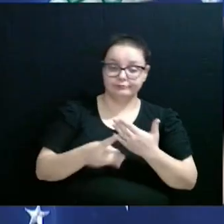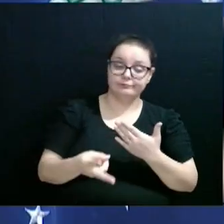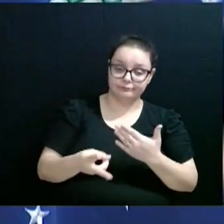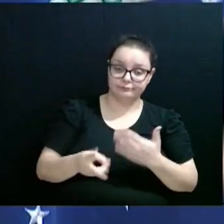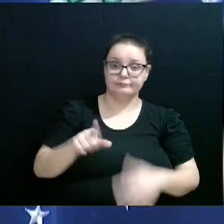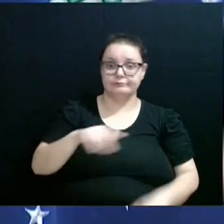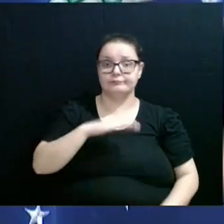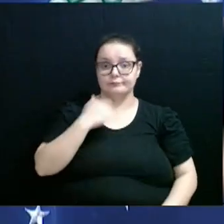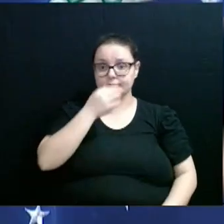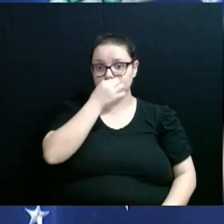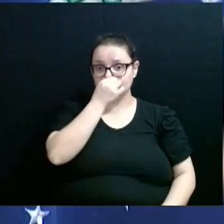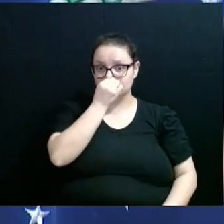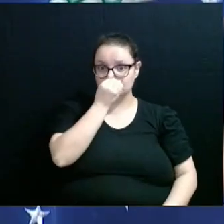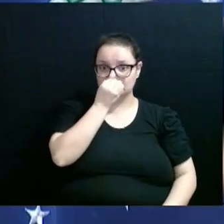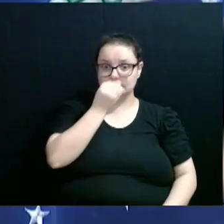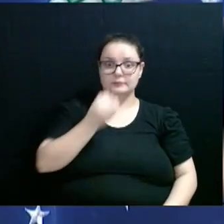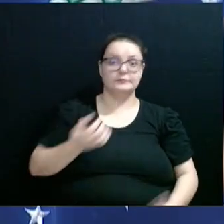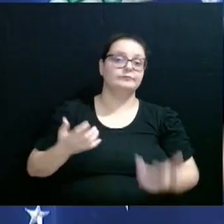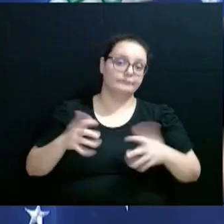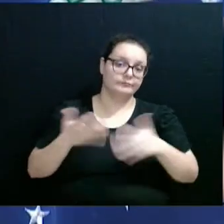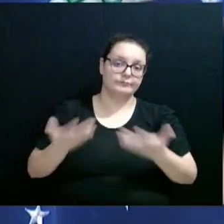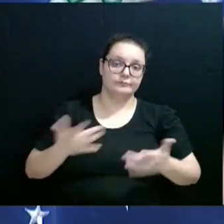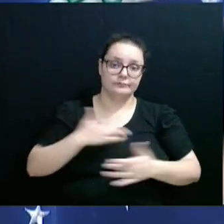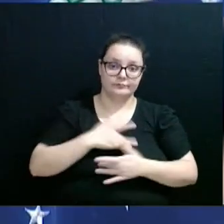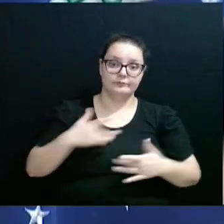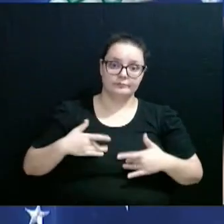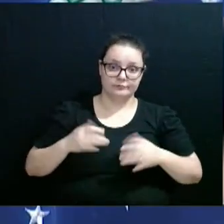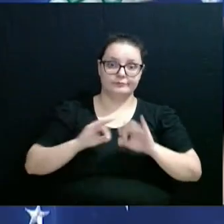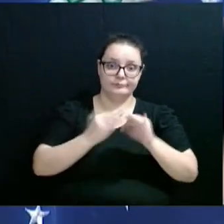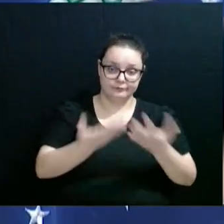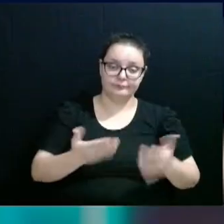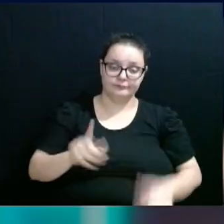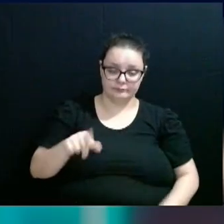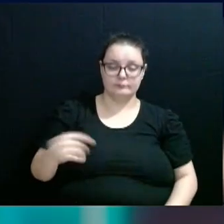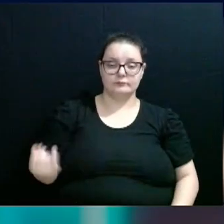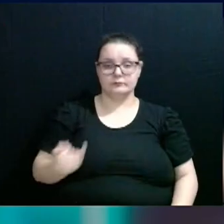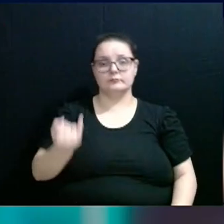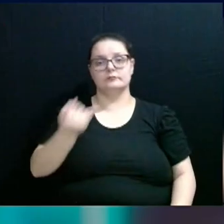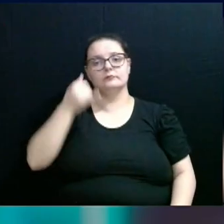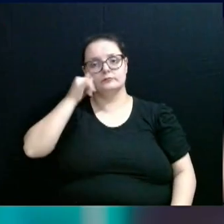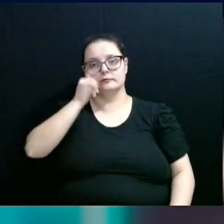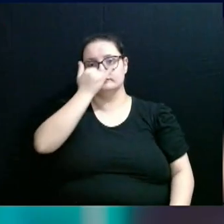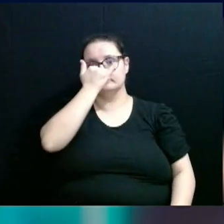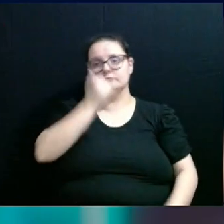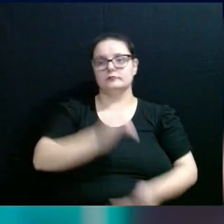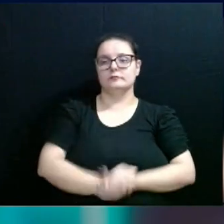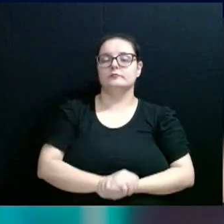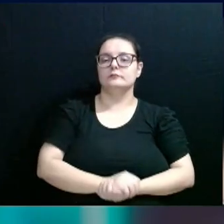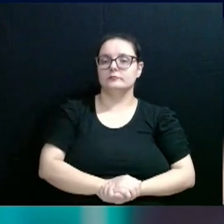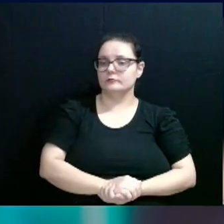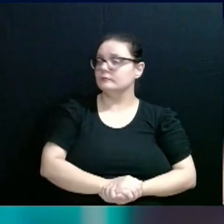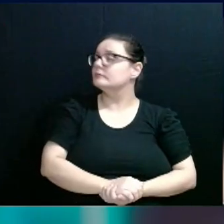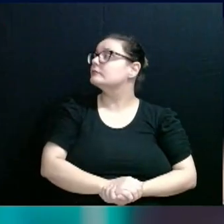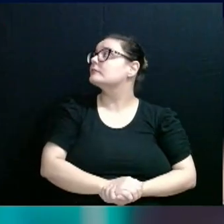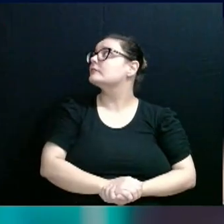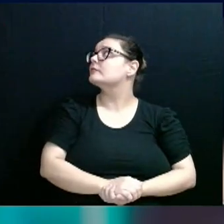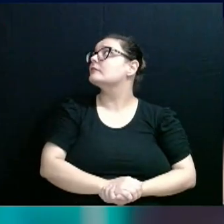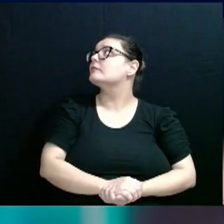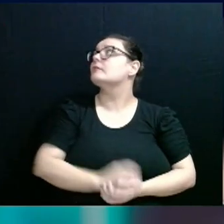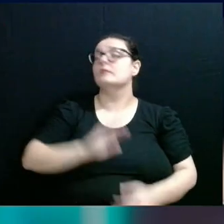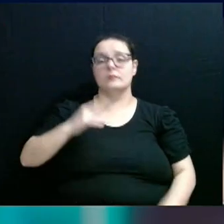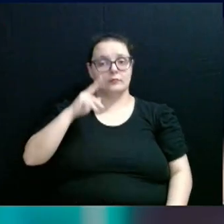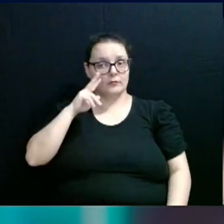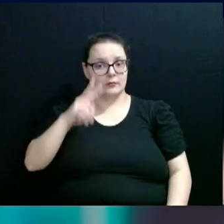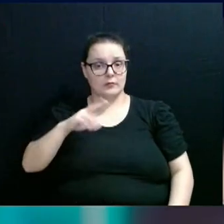você gostaria de ter para a sua saúde. Enfim, é importante se prevenir. Quando a gente vê no mundo